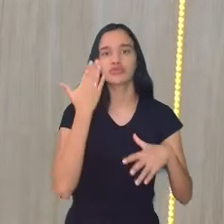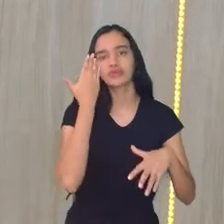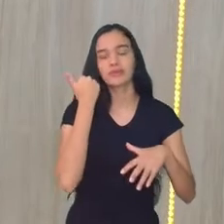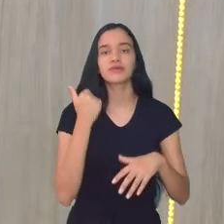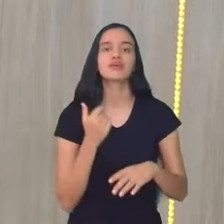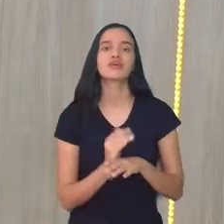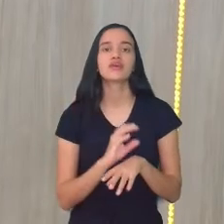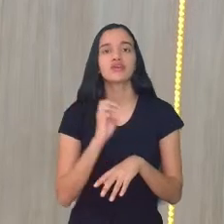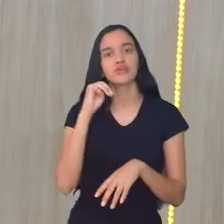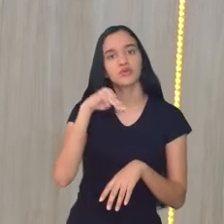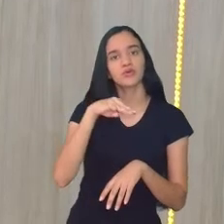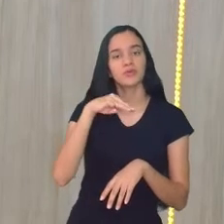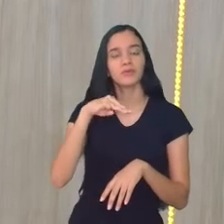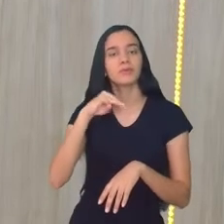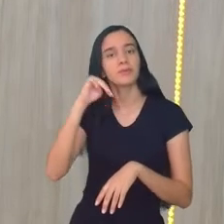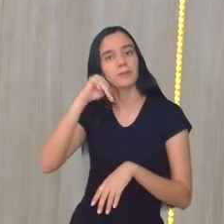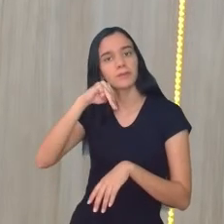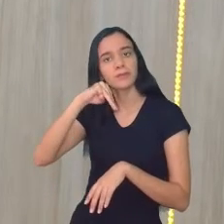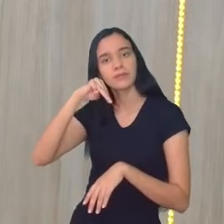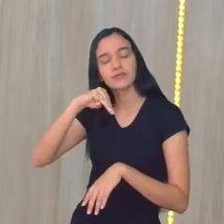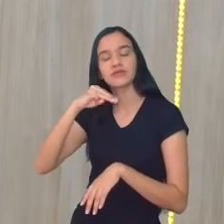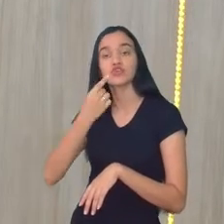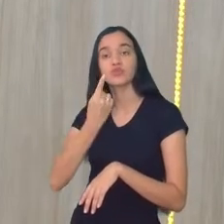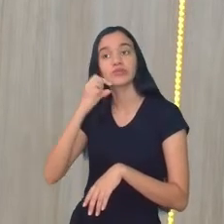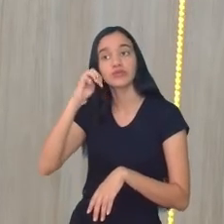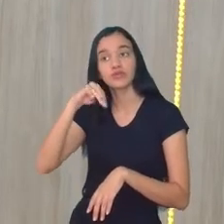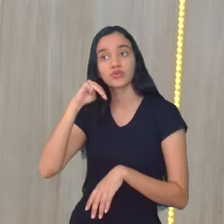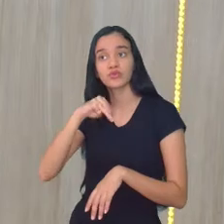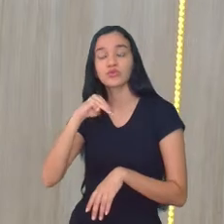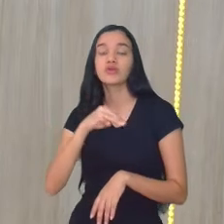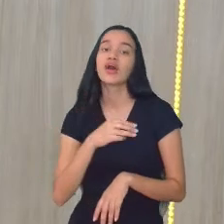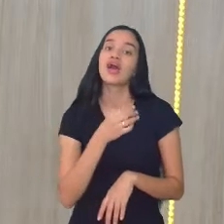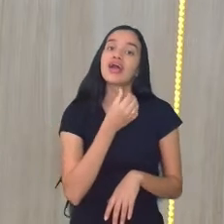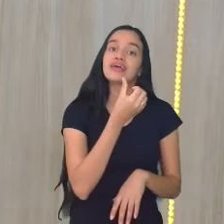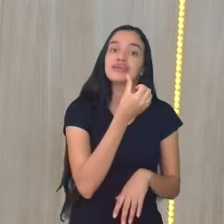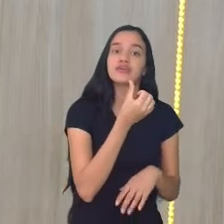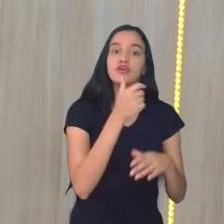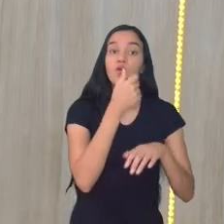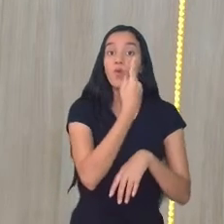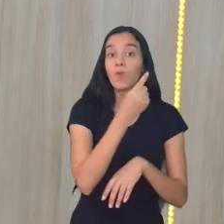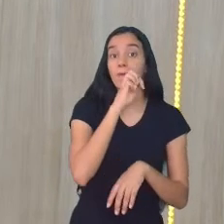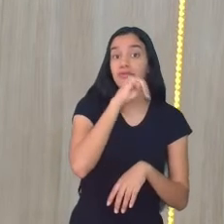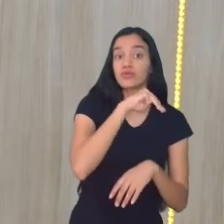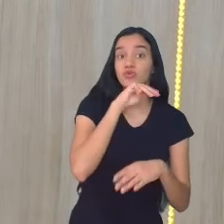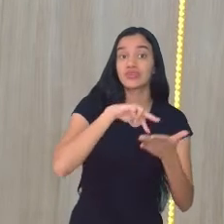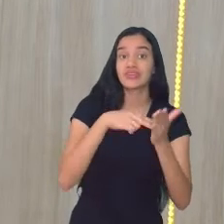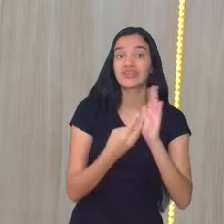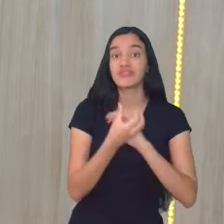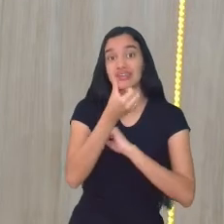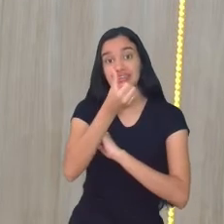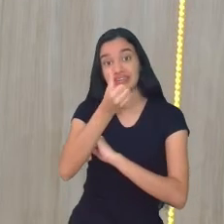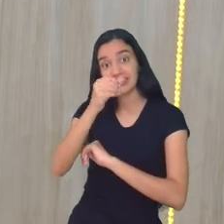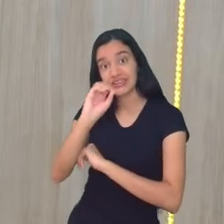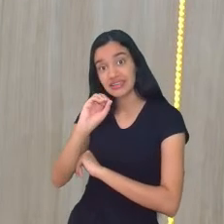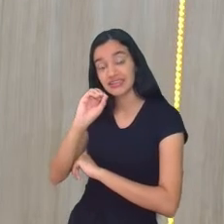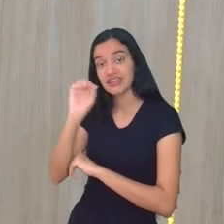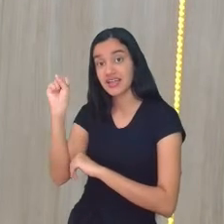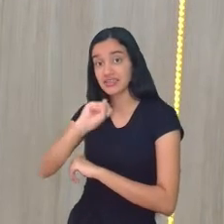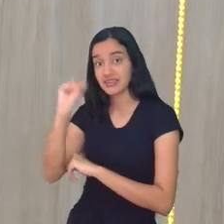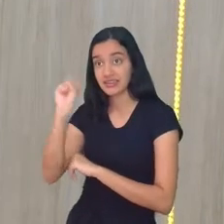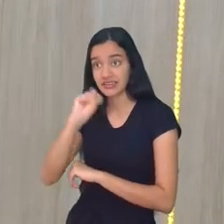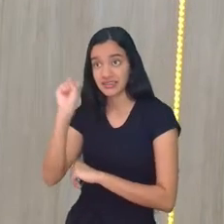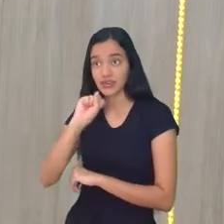é 60 segundos e 60 minutos, então, vai ser 60 segundos